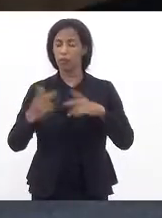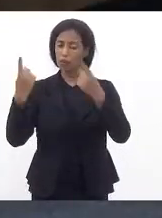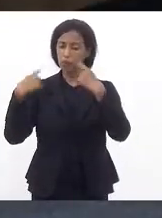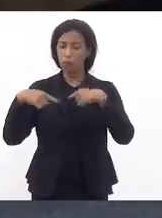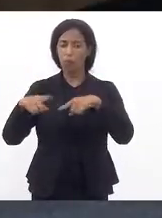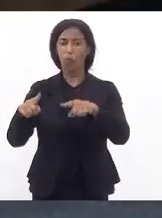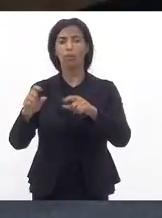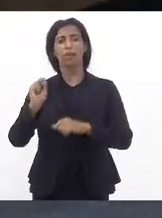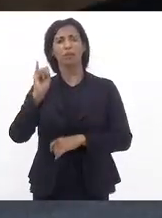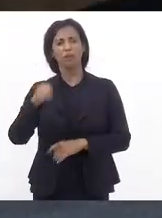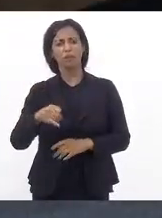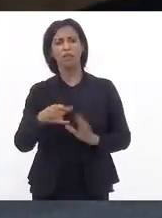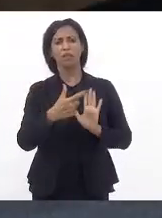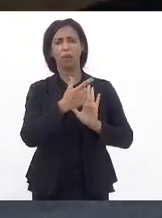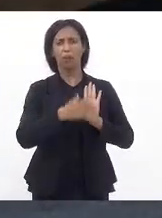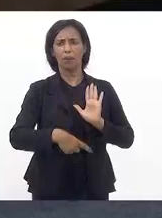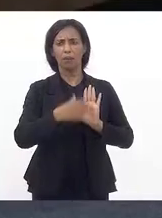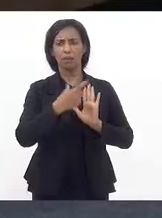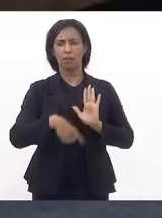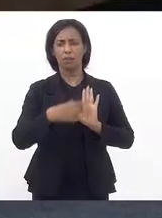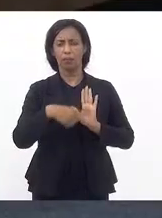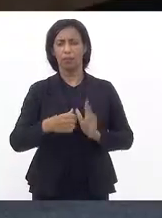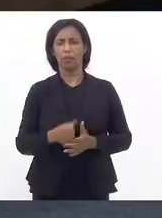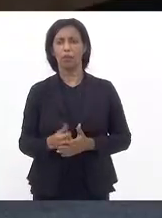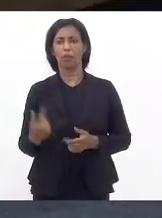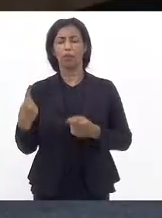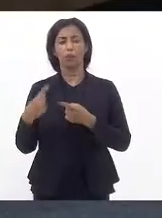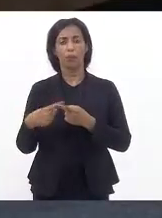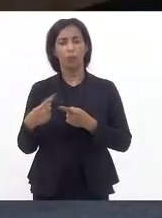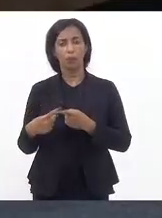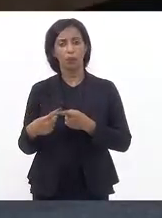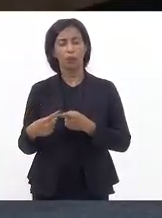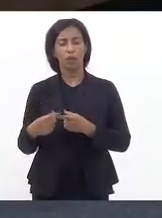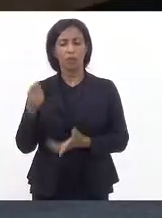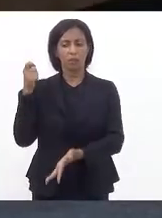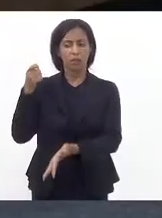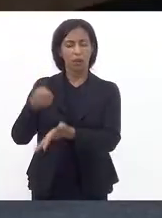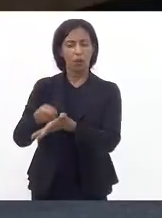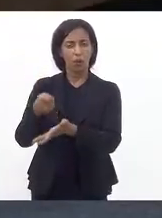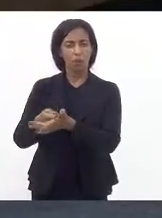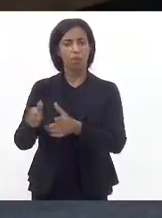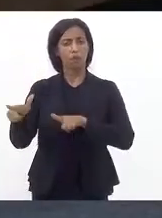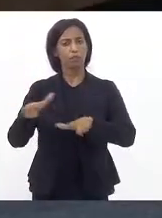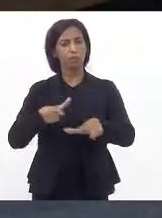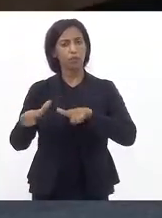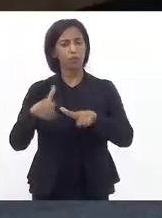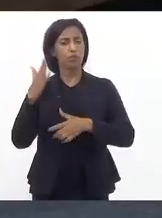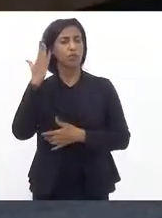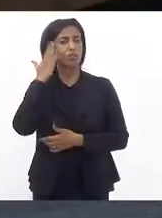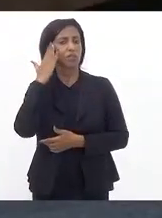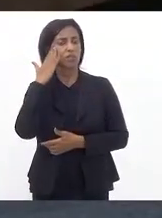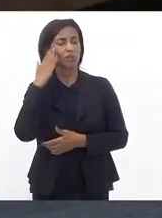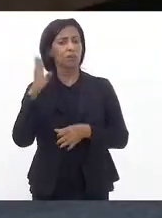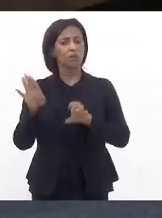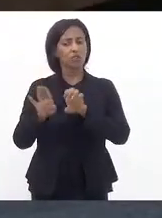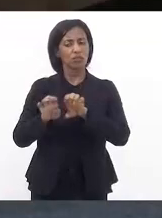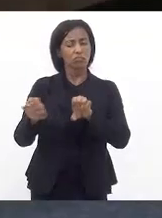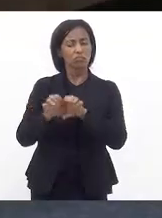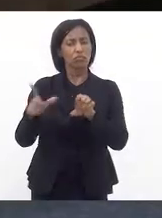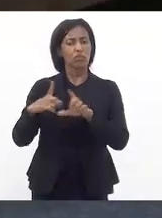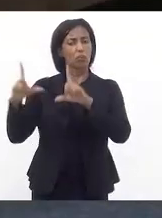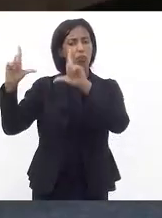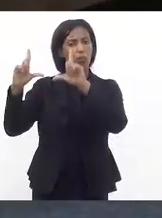contrário sim ao passaporte sanitário porque é só cobrança para os trabalhadores já sabemos que estatisticamente